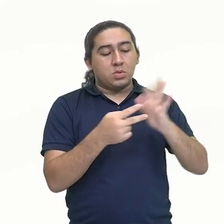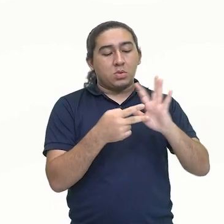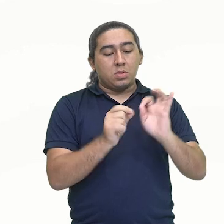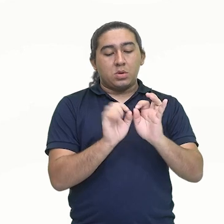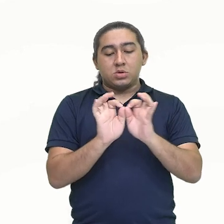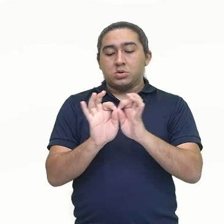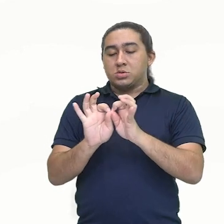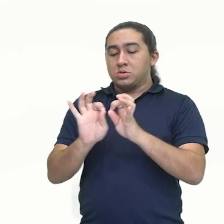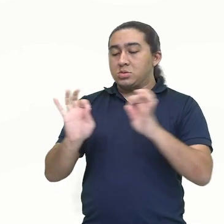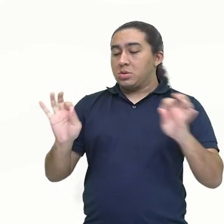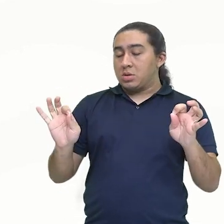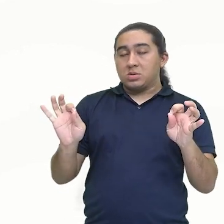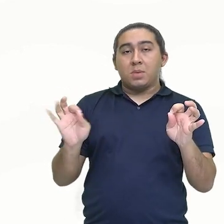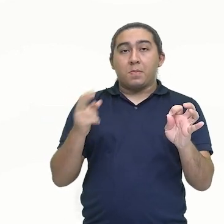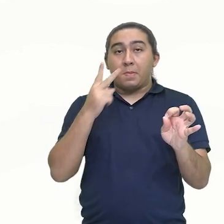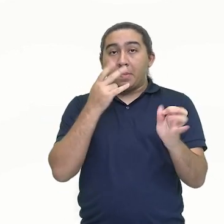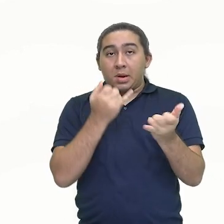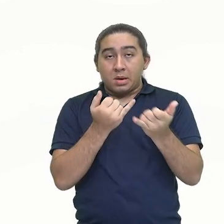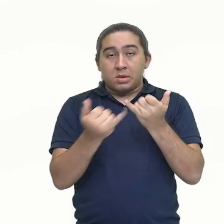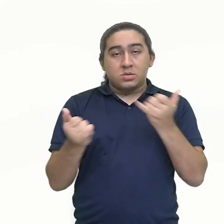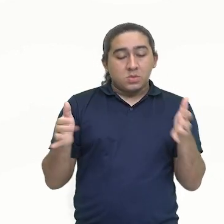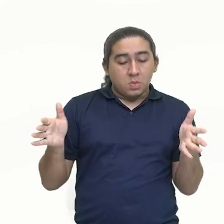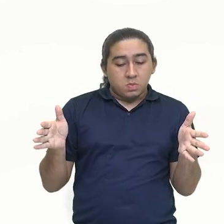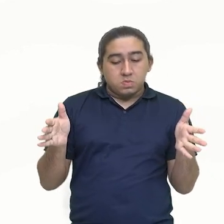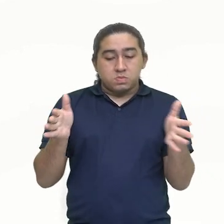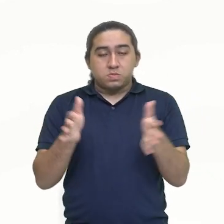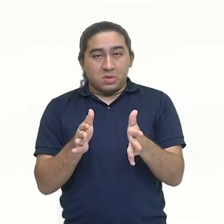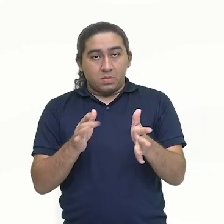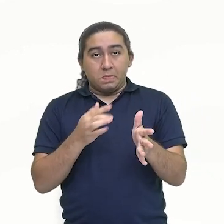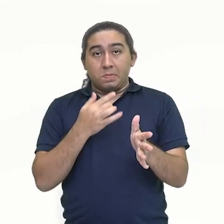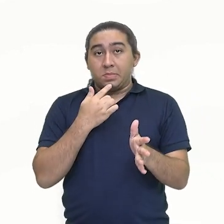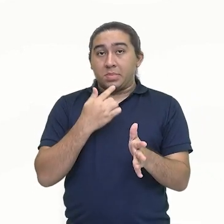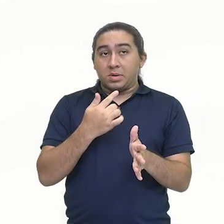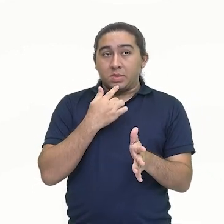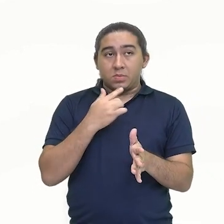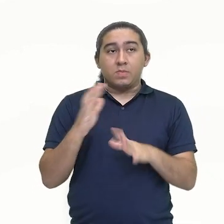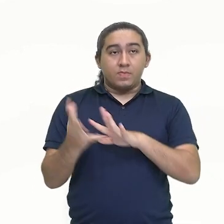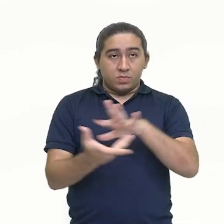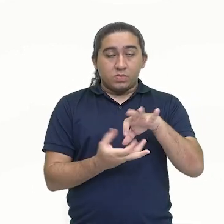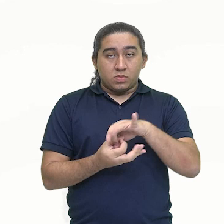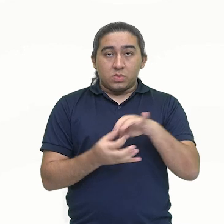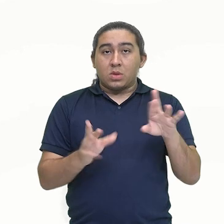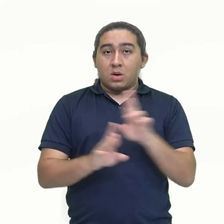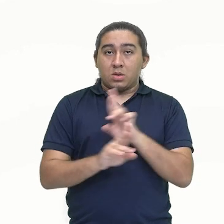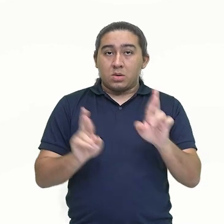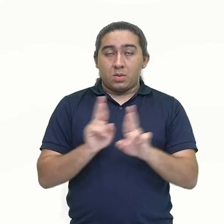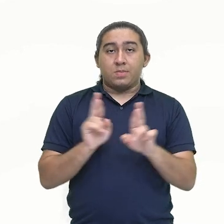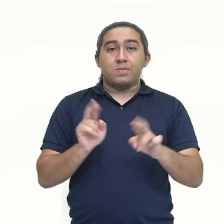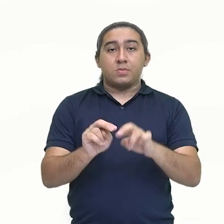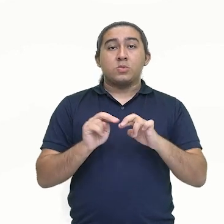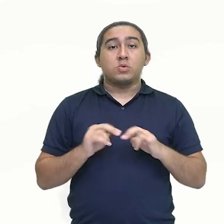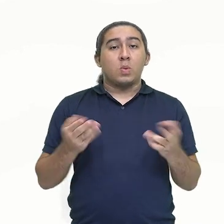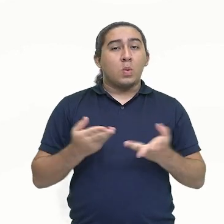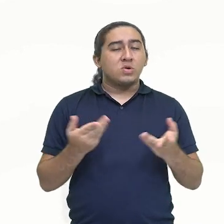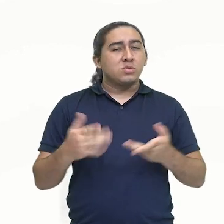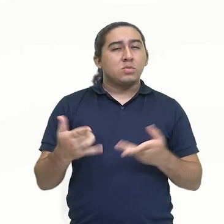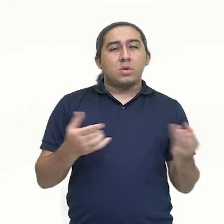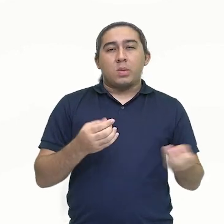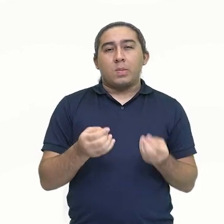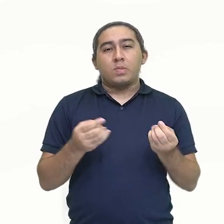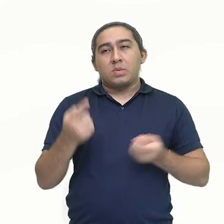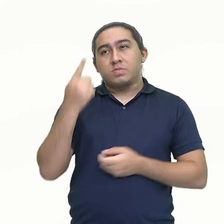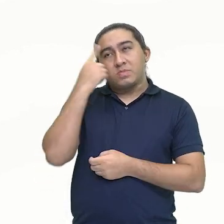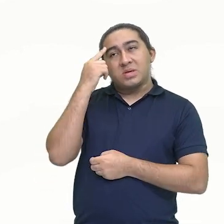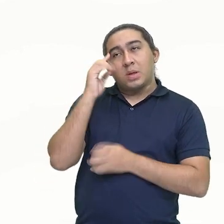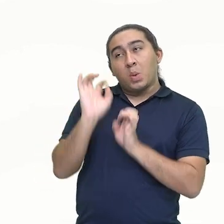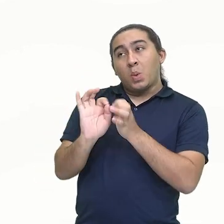elas encurtaram, né, com essa globalização. Então, hoje, para a gente, nada é tão longe, né, que a